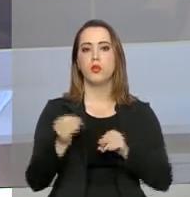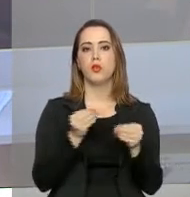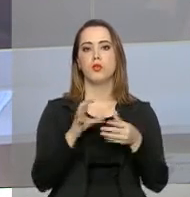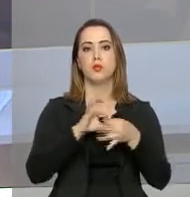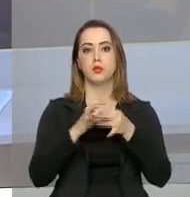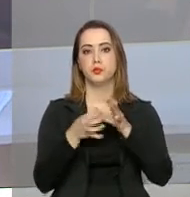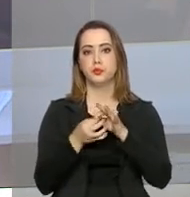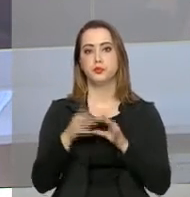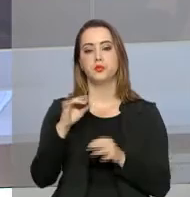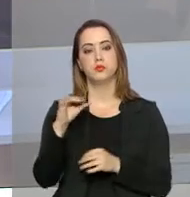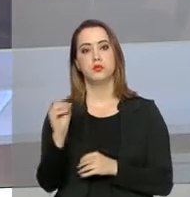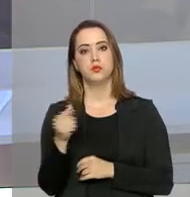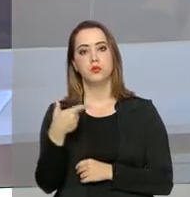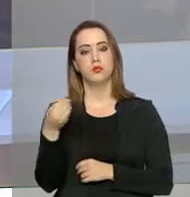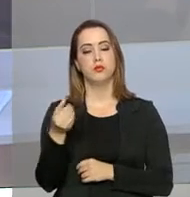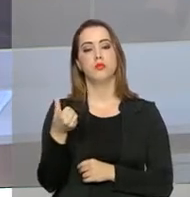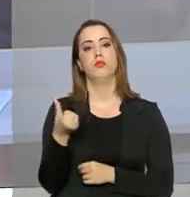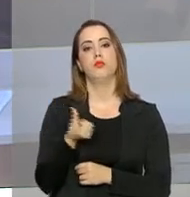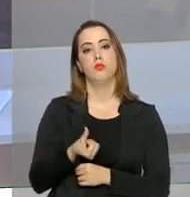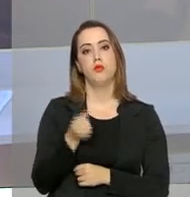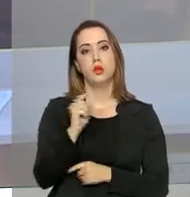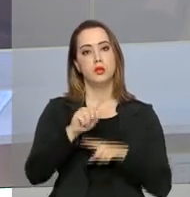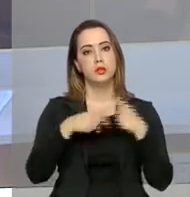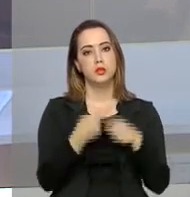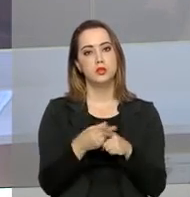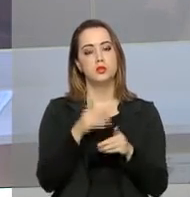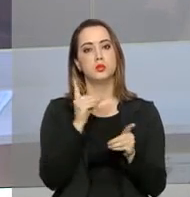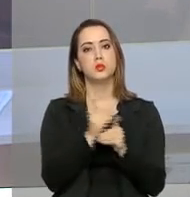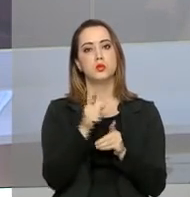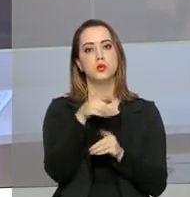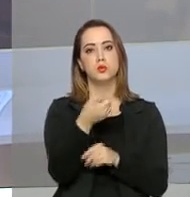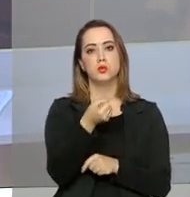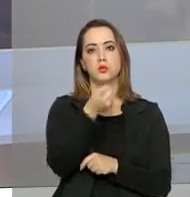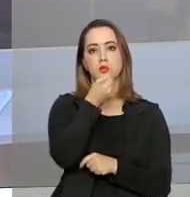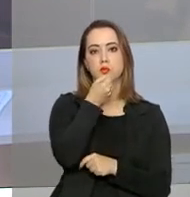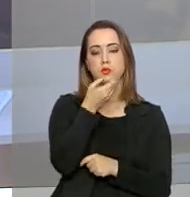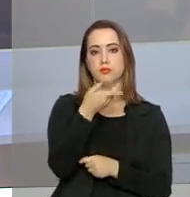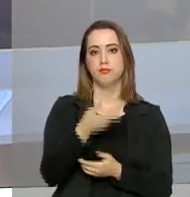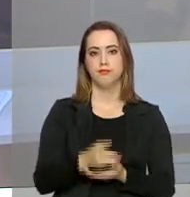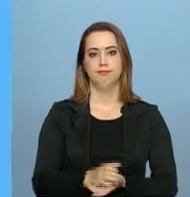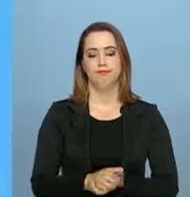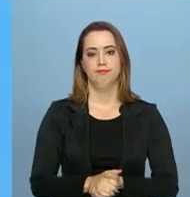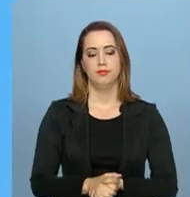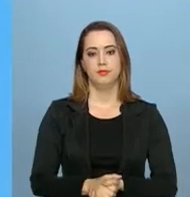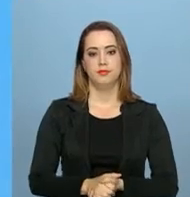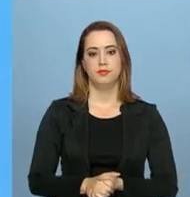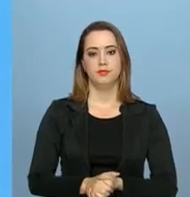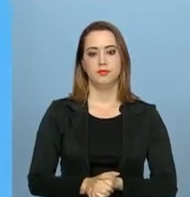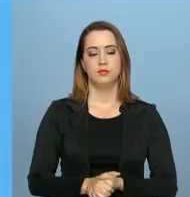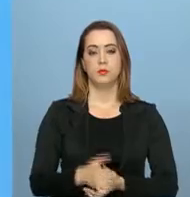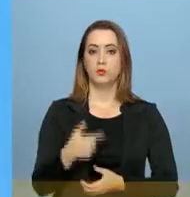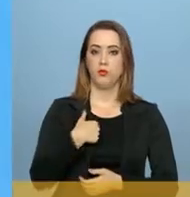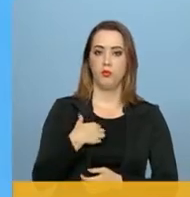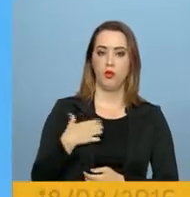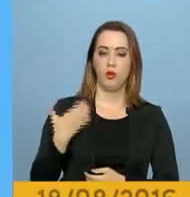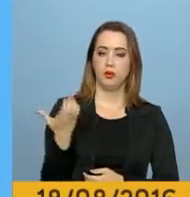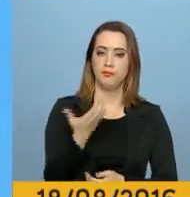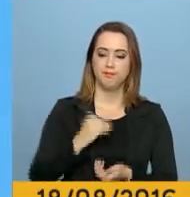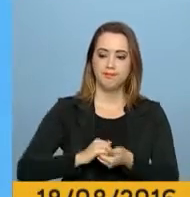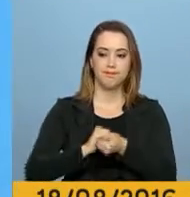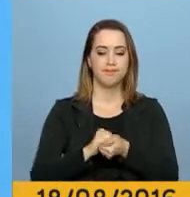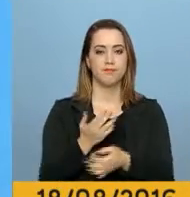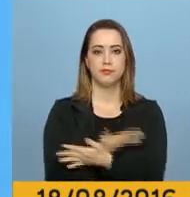2016 depois do encontro ele conversou com jornalistas veja como foi eu quero cumprimentar a